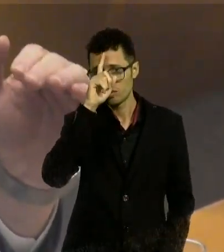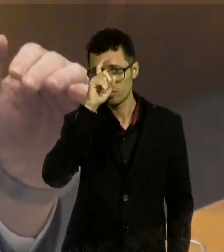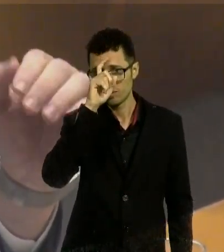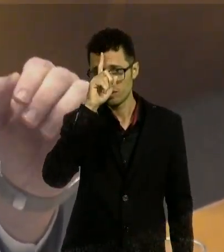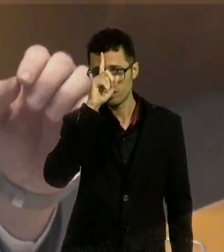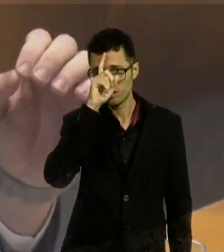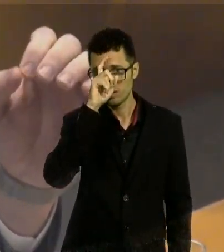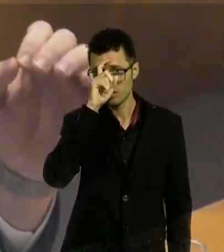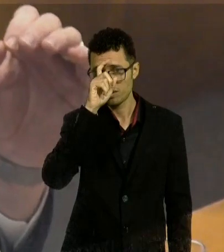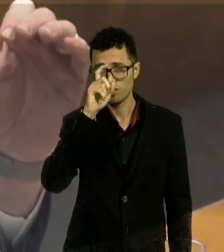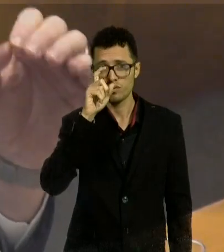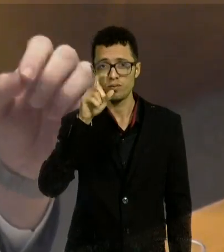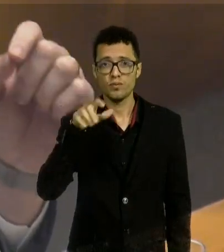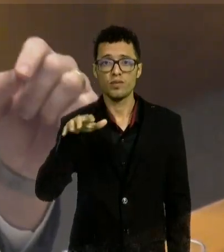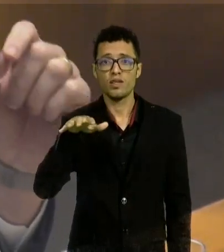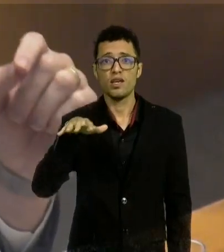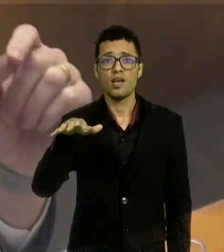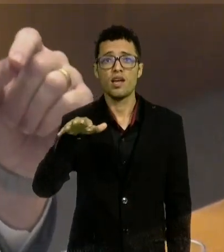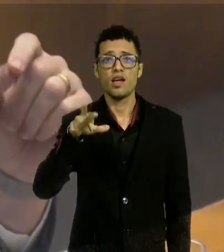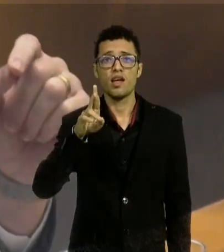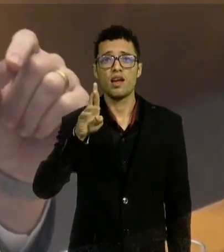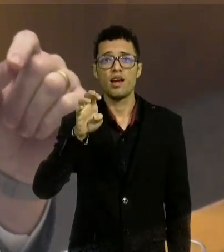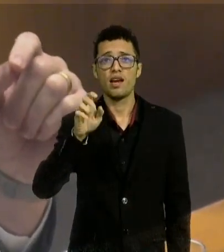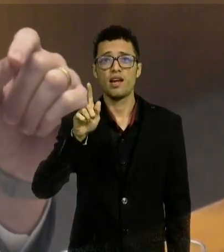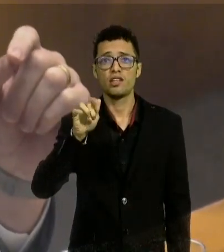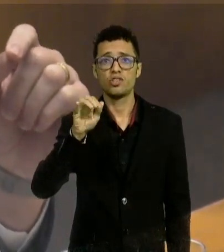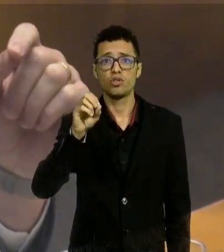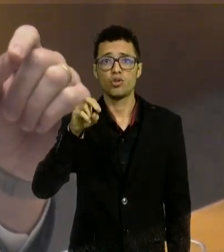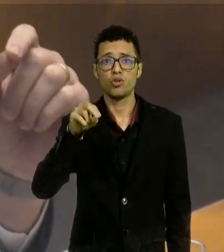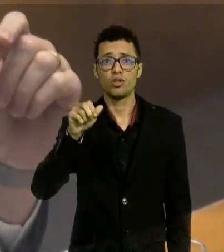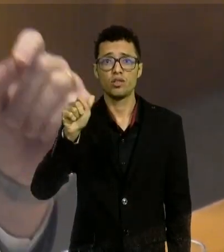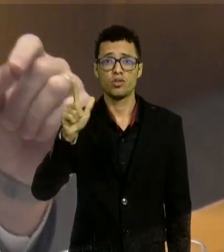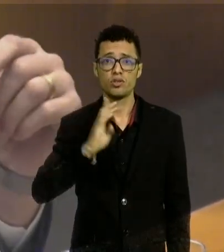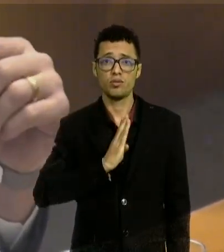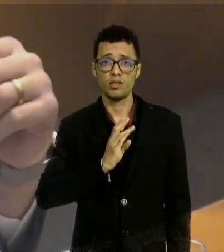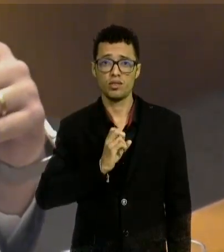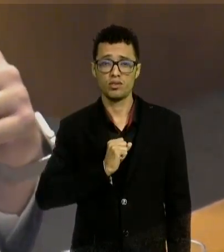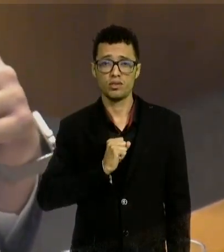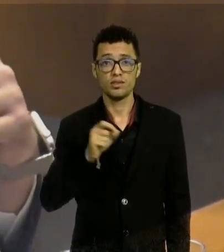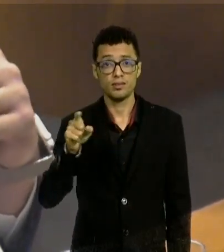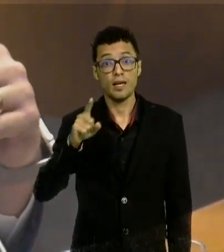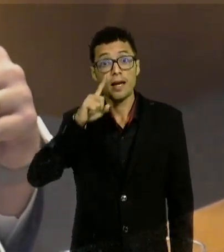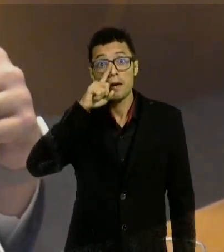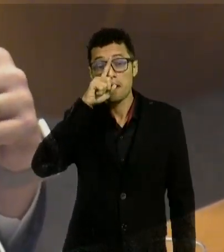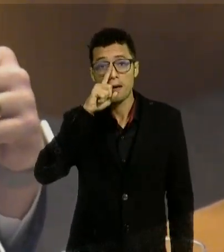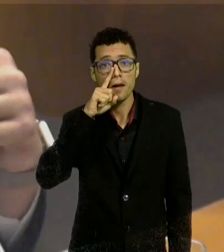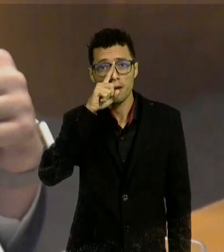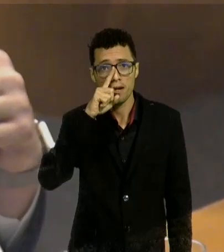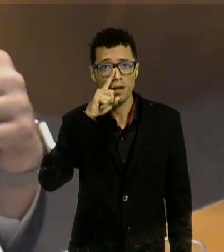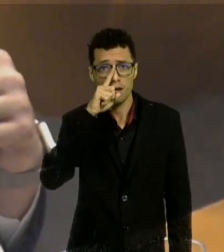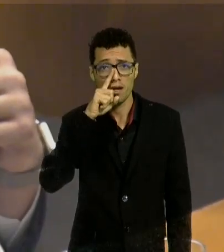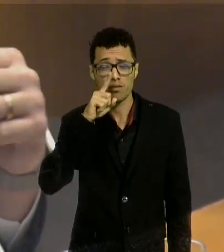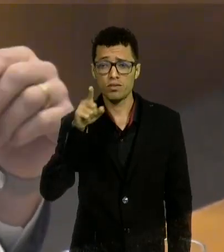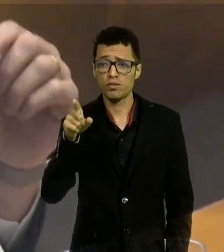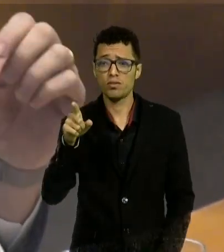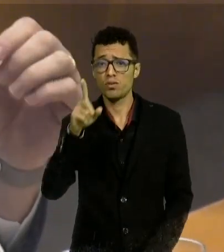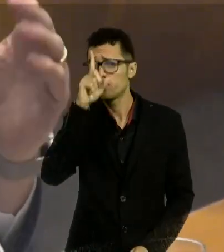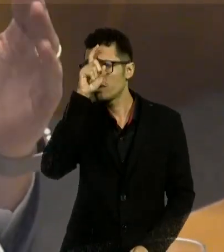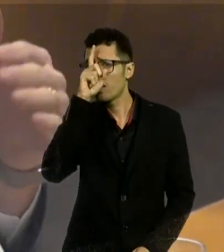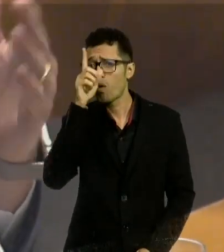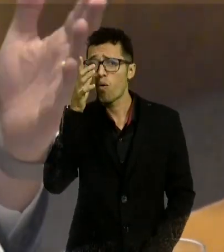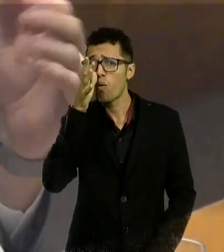é grave, o hospital praticamente parou de funcionar. E, deputado Antônio Pereira, Vossa Excelência, que é